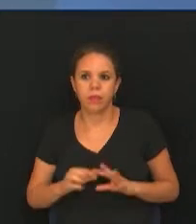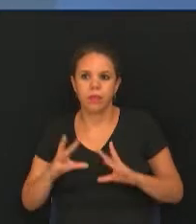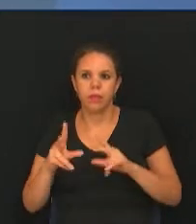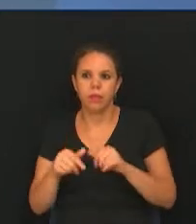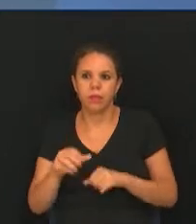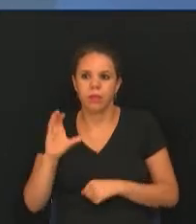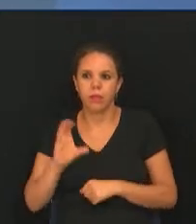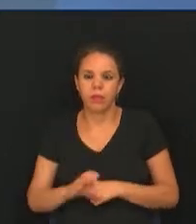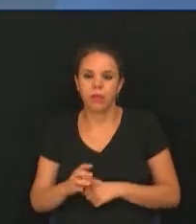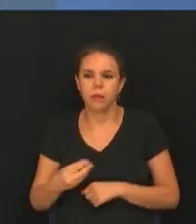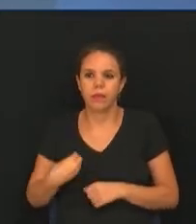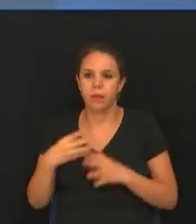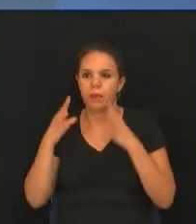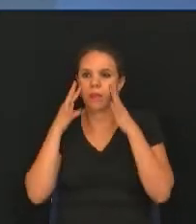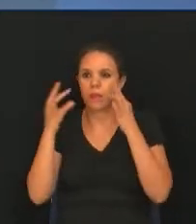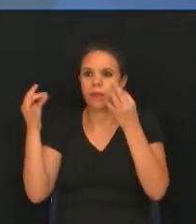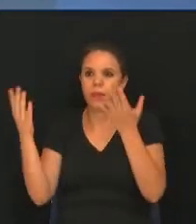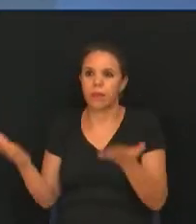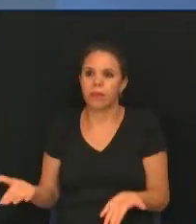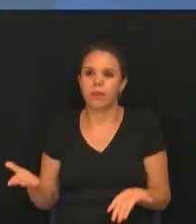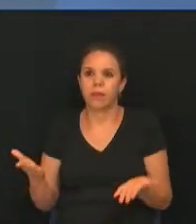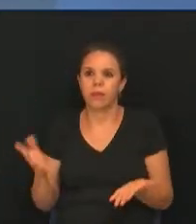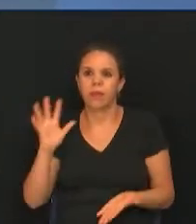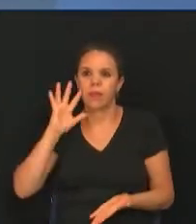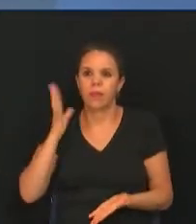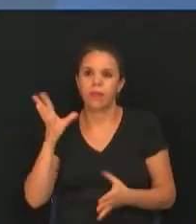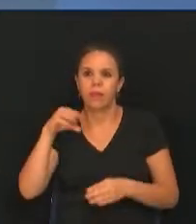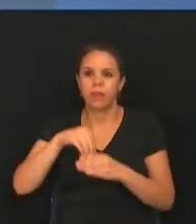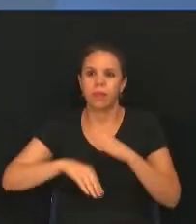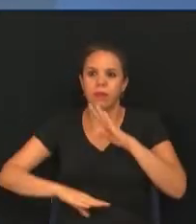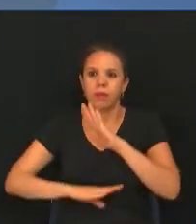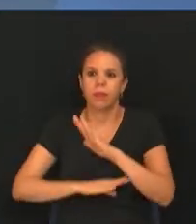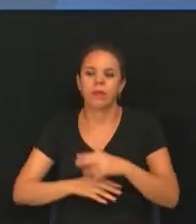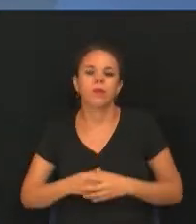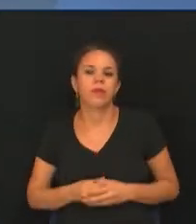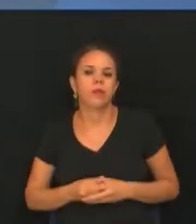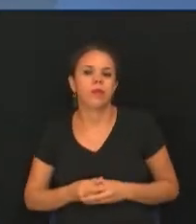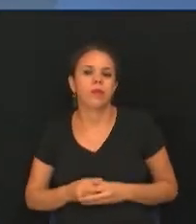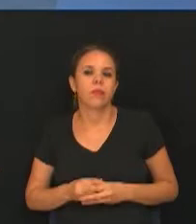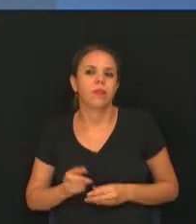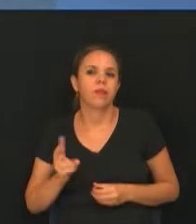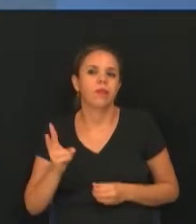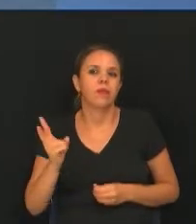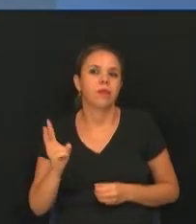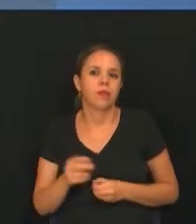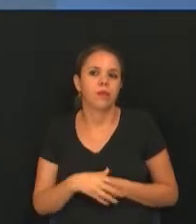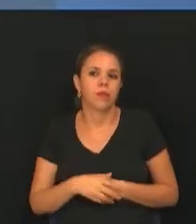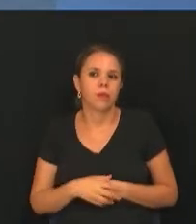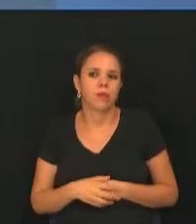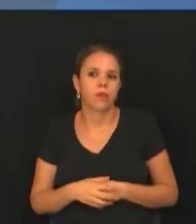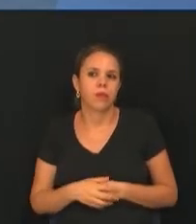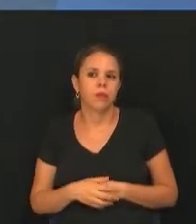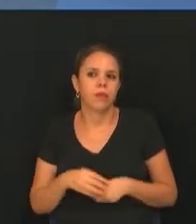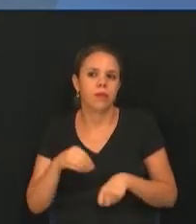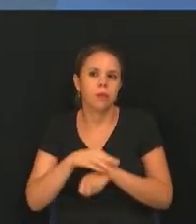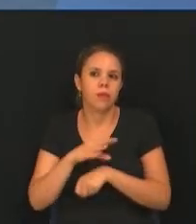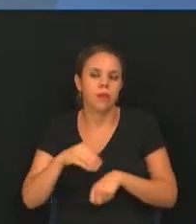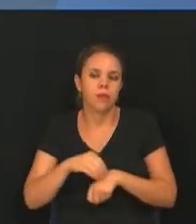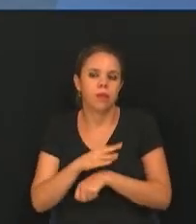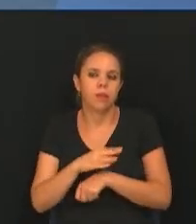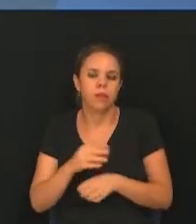cidadãos estarem antenados ao que é resolvido dentro da Casa de Leis e continuem trazendo a nós todas